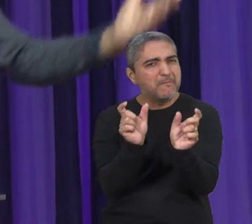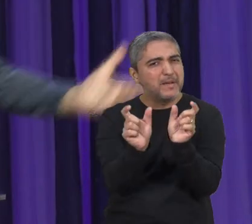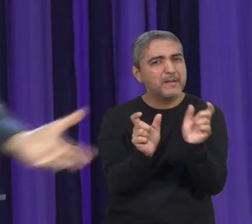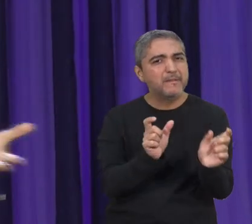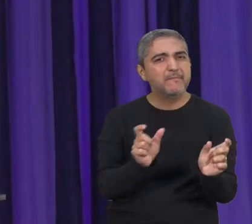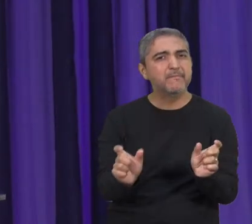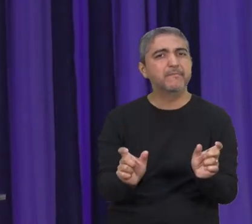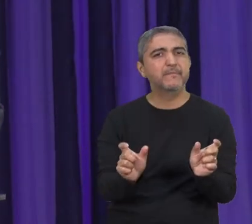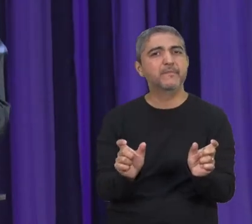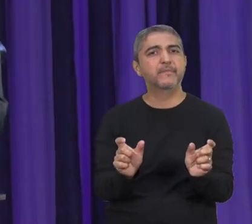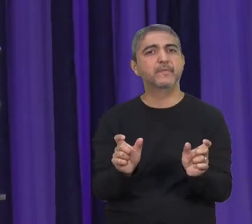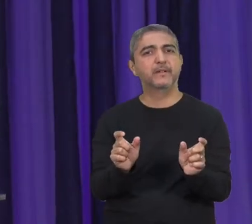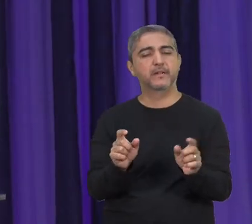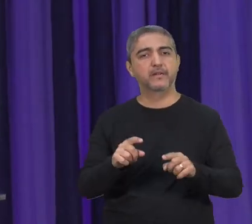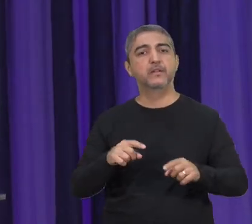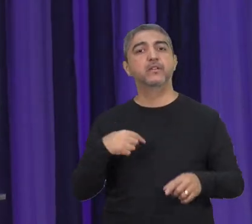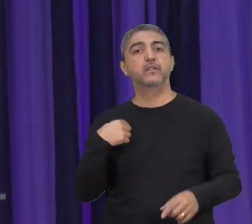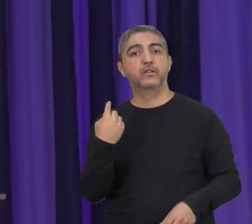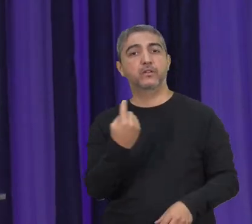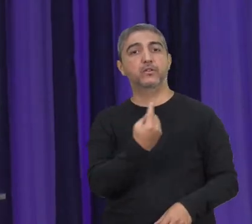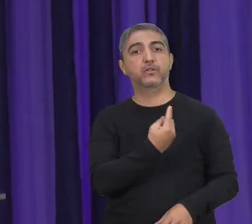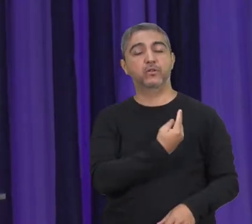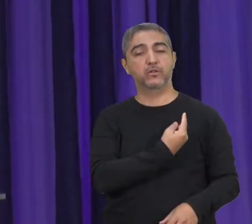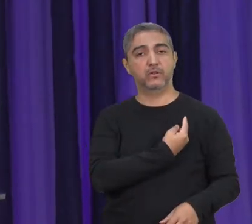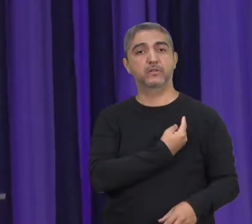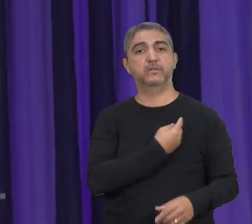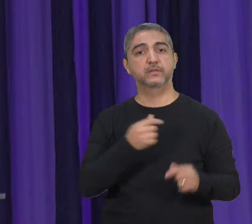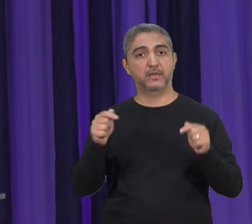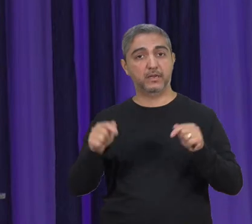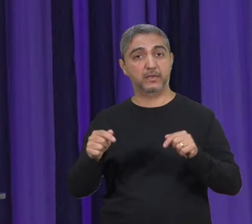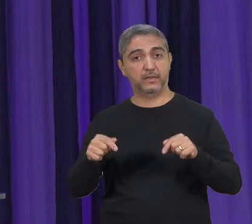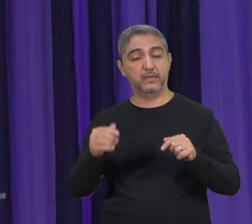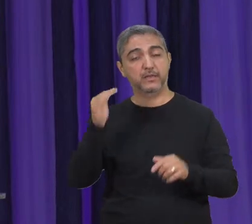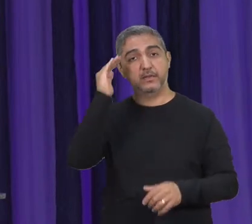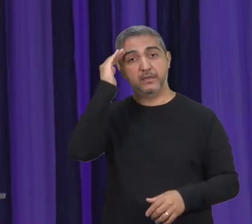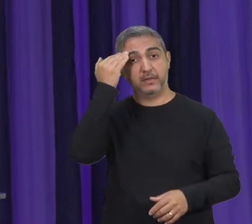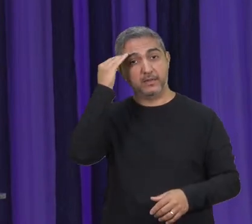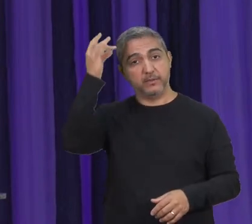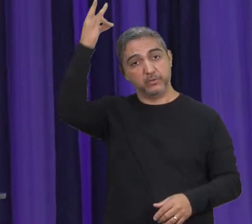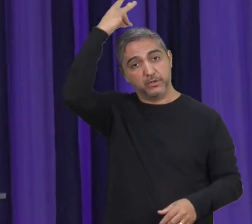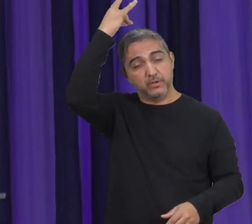nesse contexto do amor, nós já falamos que o fruto do Espírito é o amor.